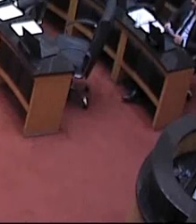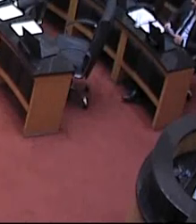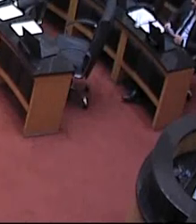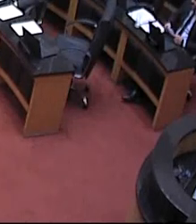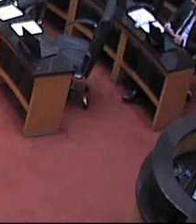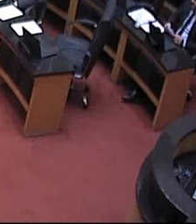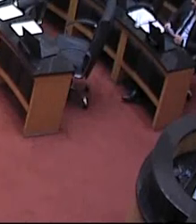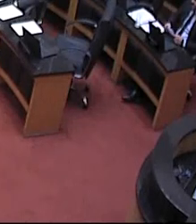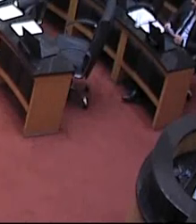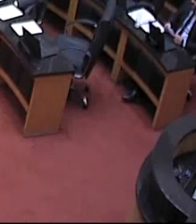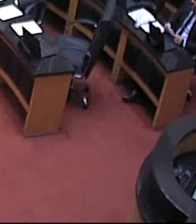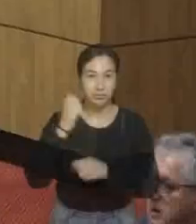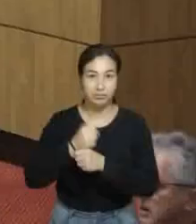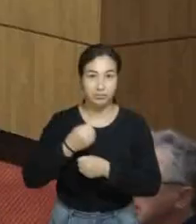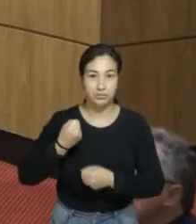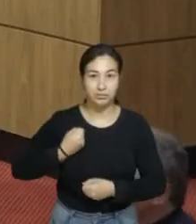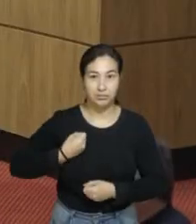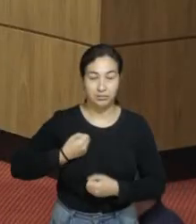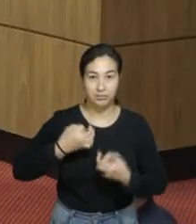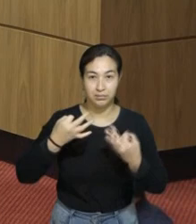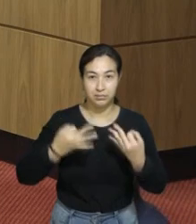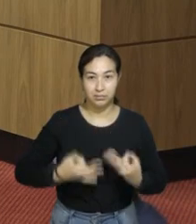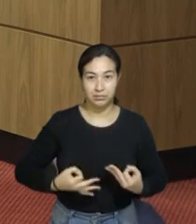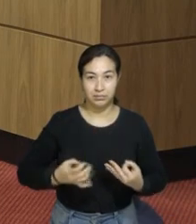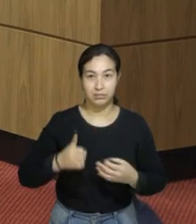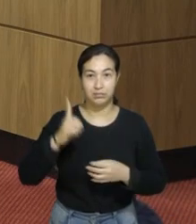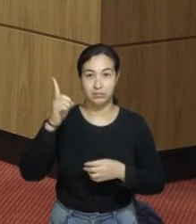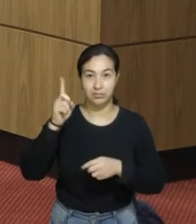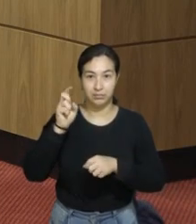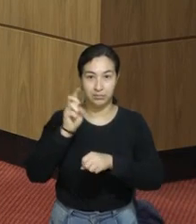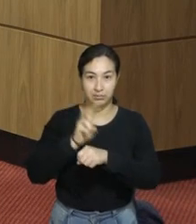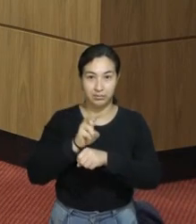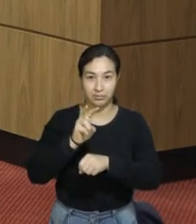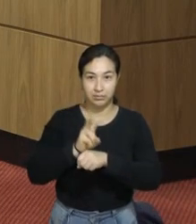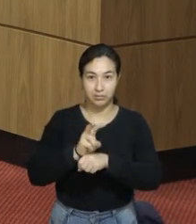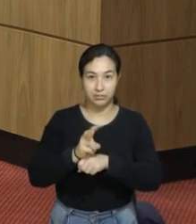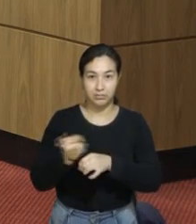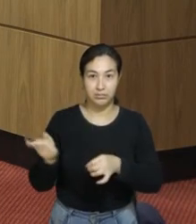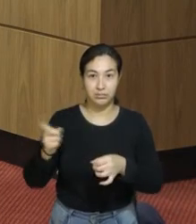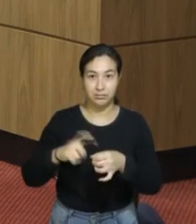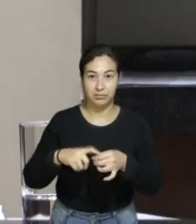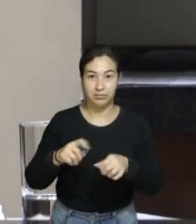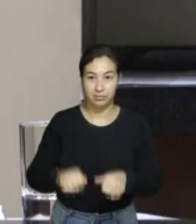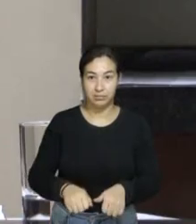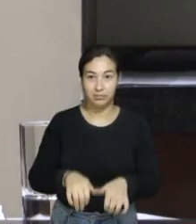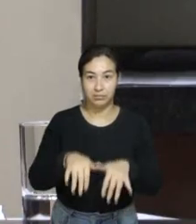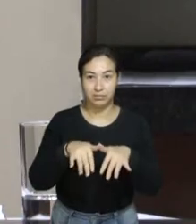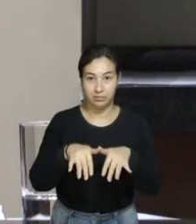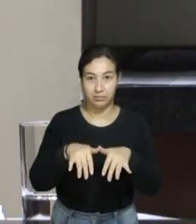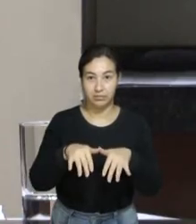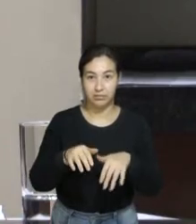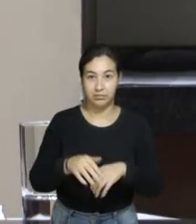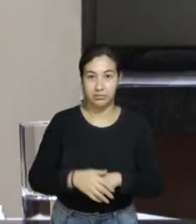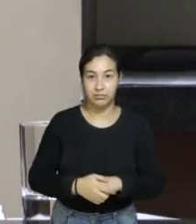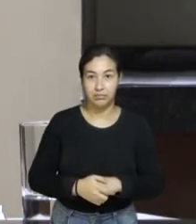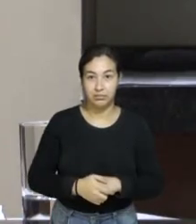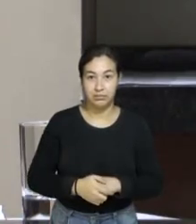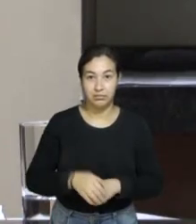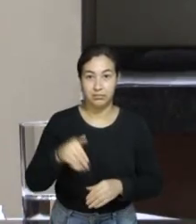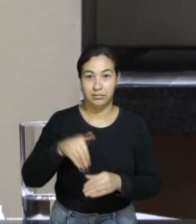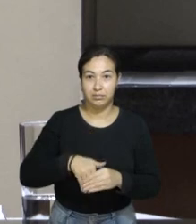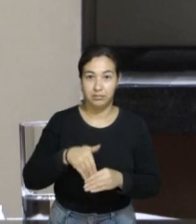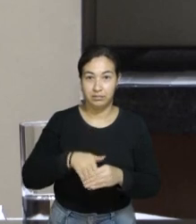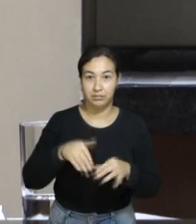Havendo quórum regimental e sob a proteção de Deus, declaro aberta a presente sessão extraordinária. Votação da redação final